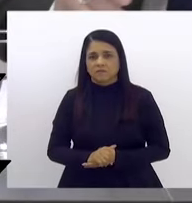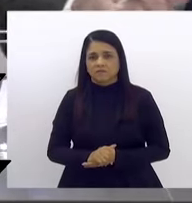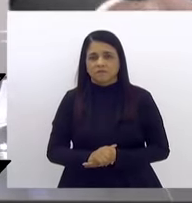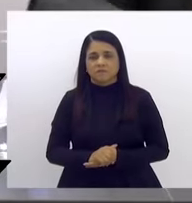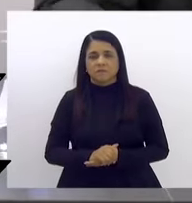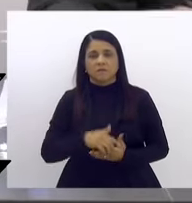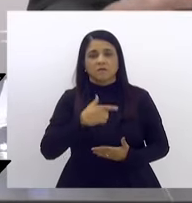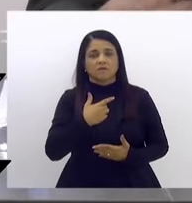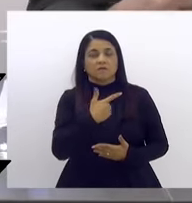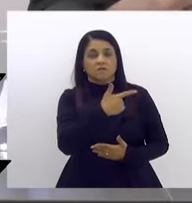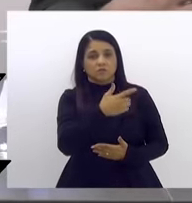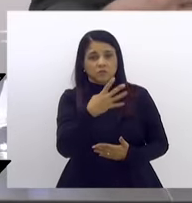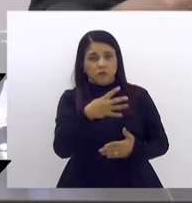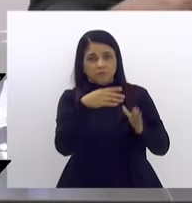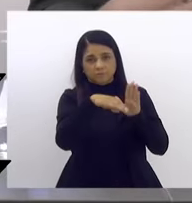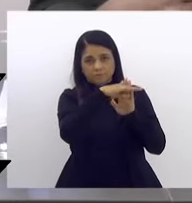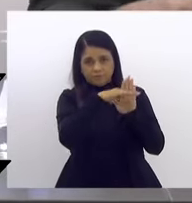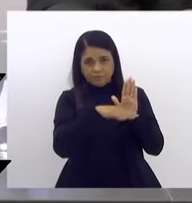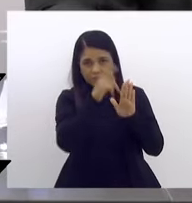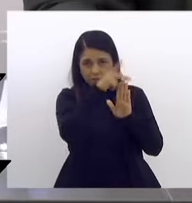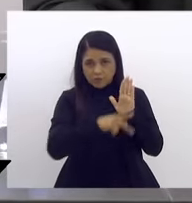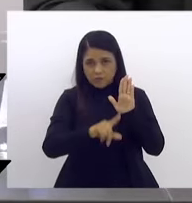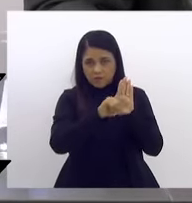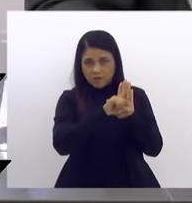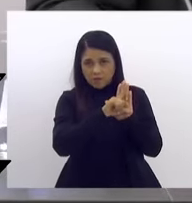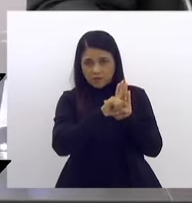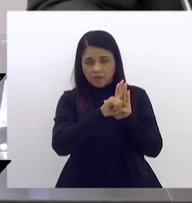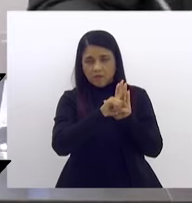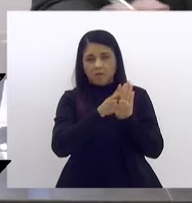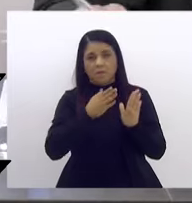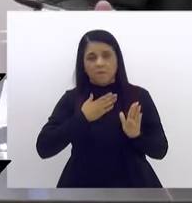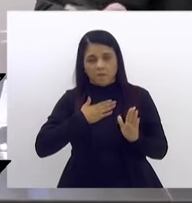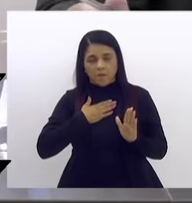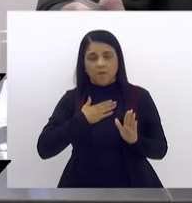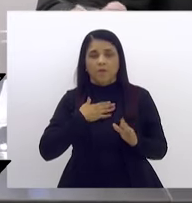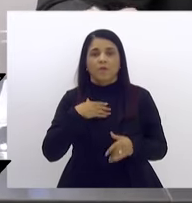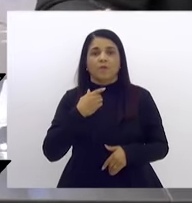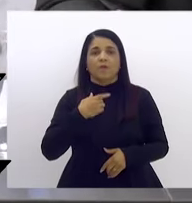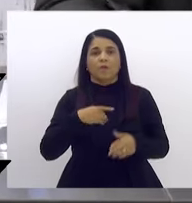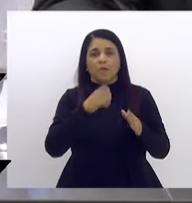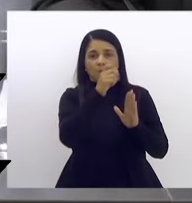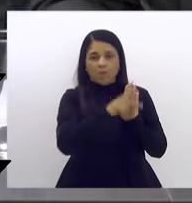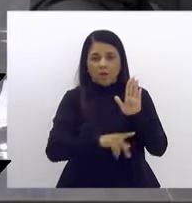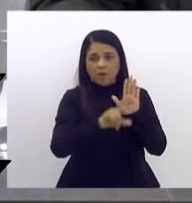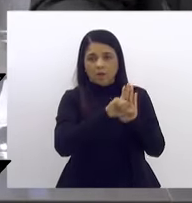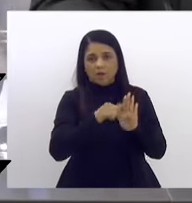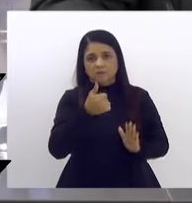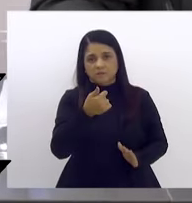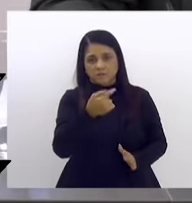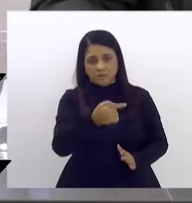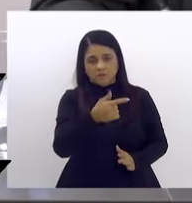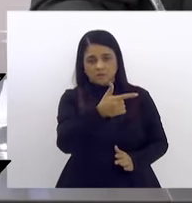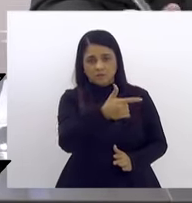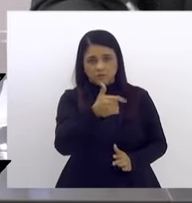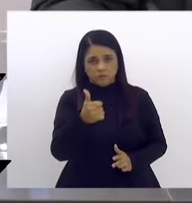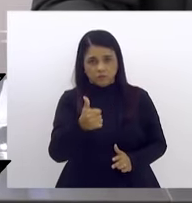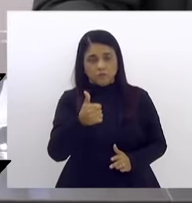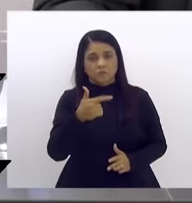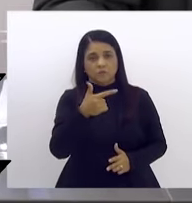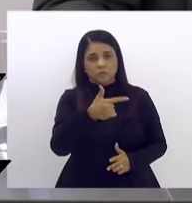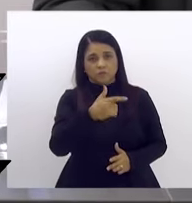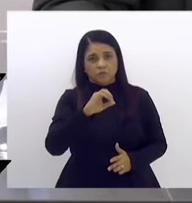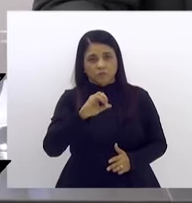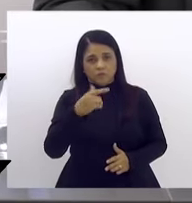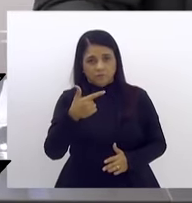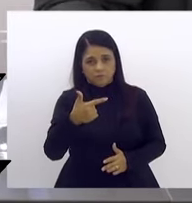24 da pauta também de minha relatoria é o projeto de lei 1721 de 2023